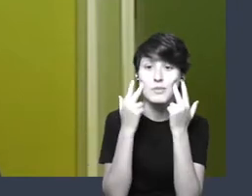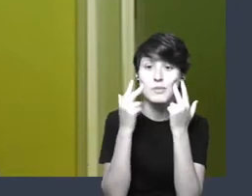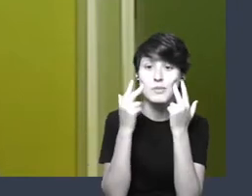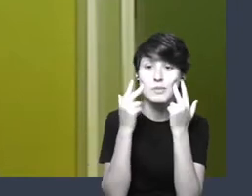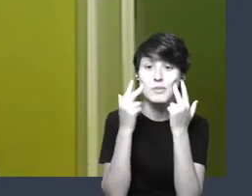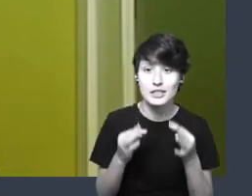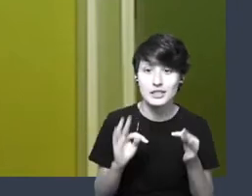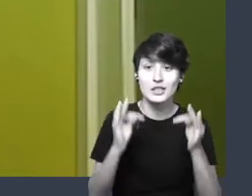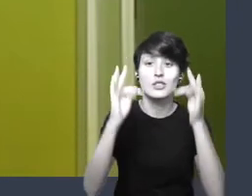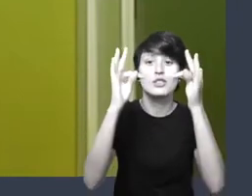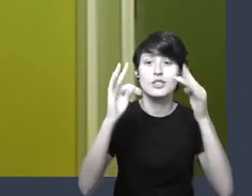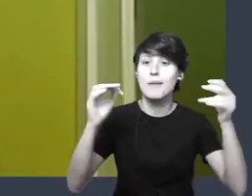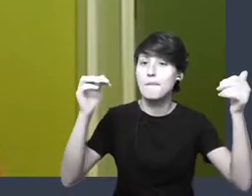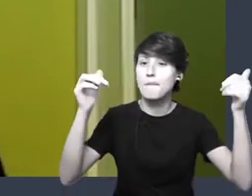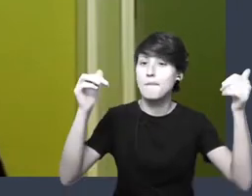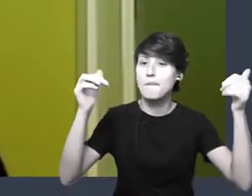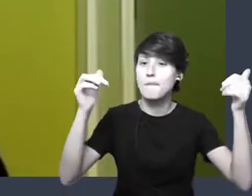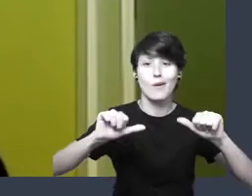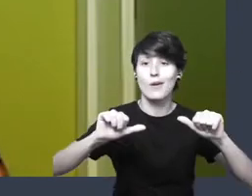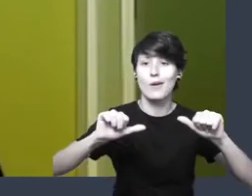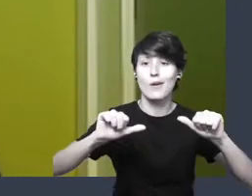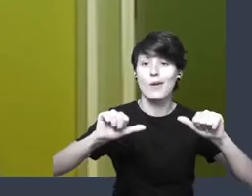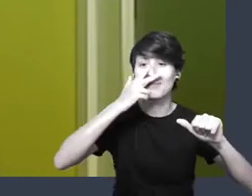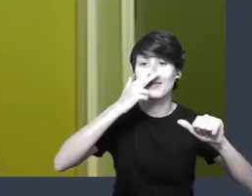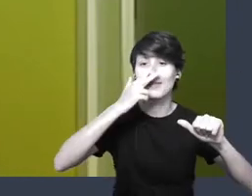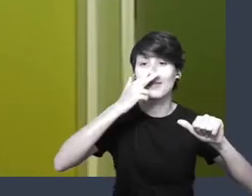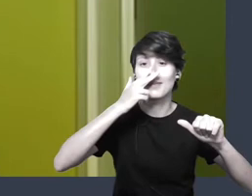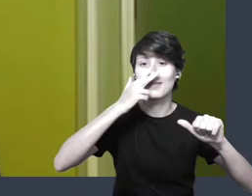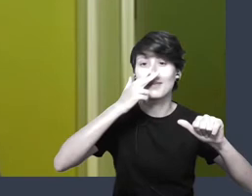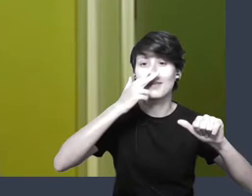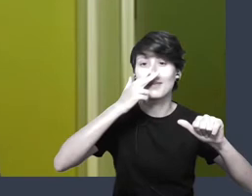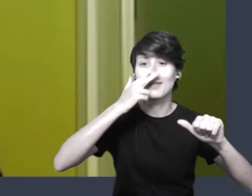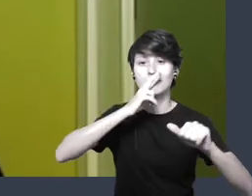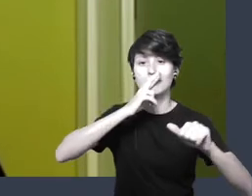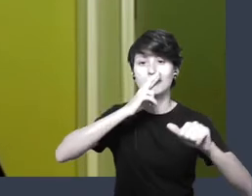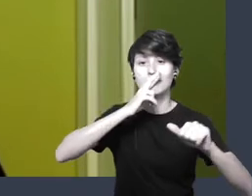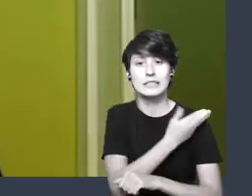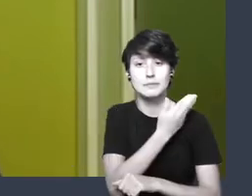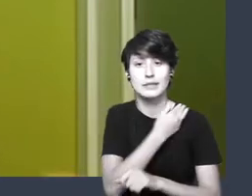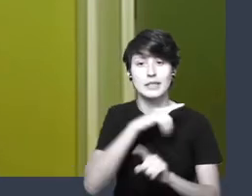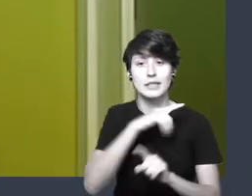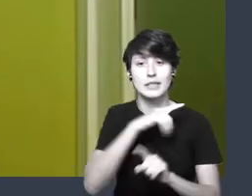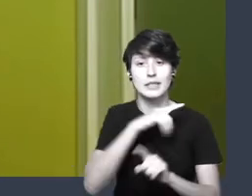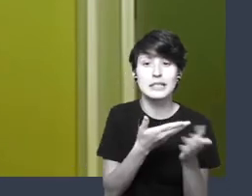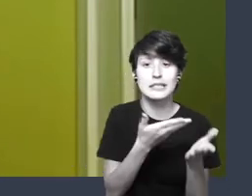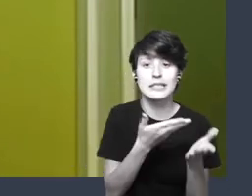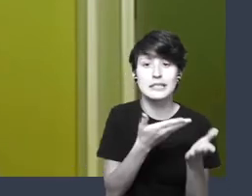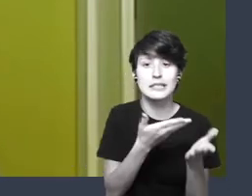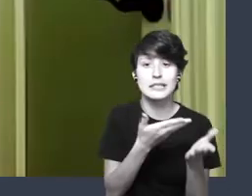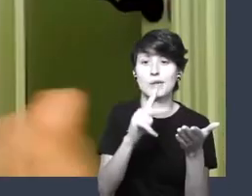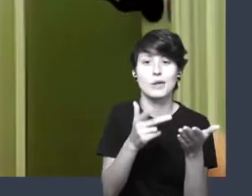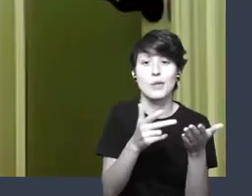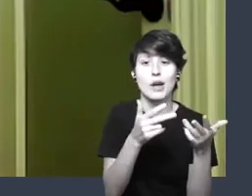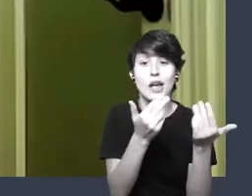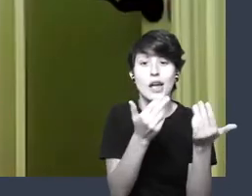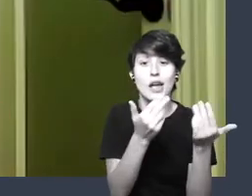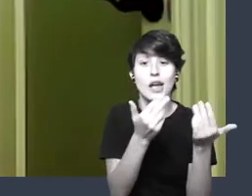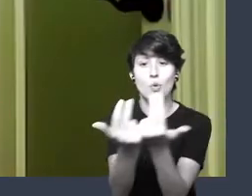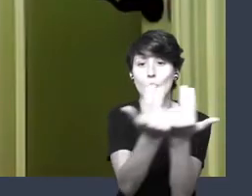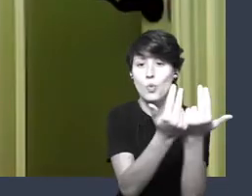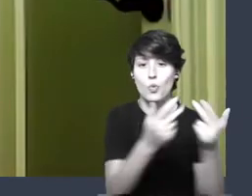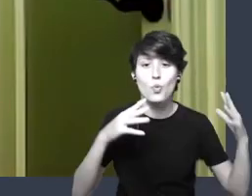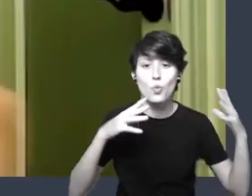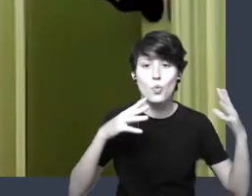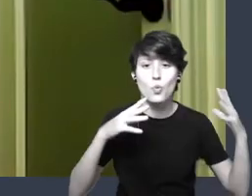essas desigualdades. Então, ela está resultando em discriminação e tratamento desigual em todas as áreas da vida, desde a